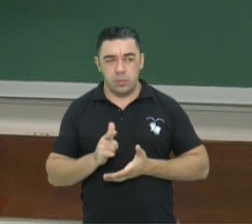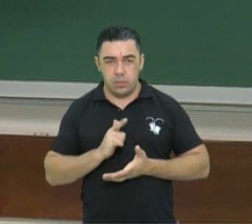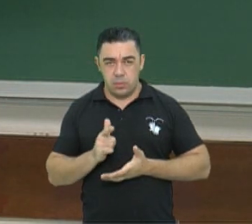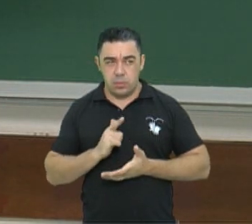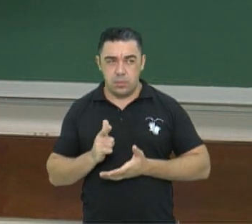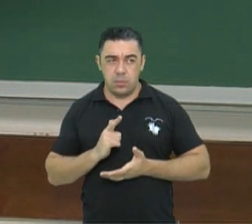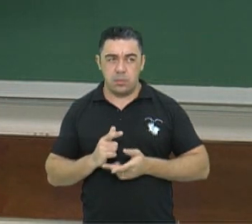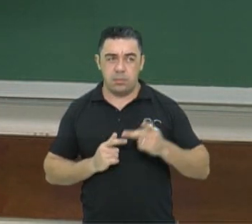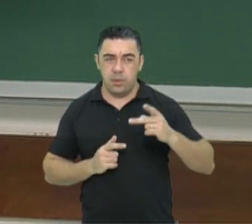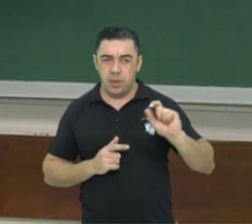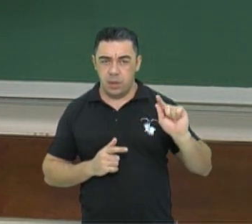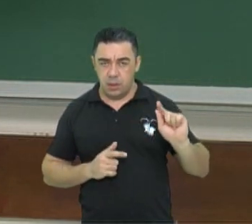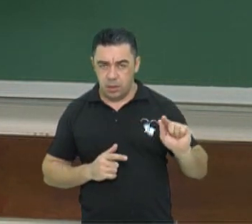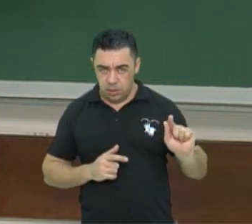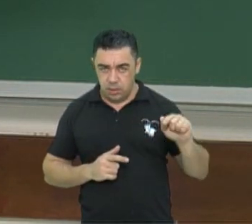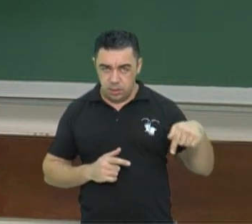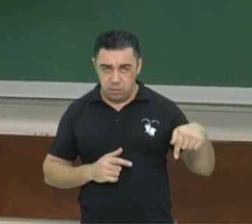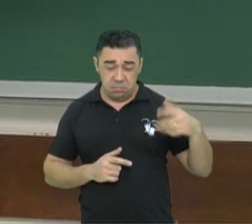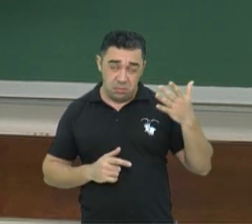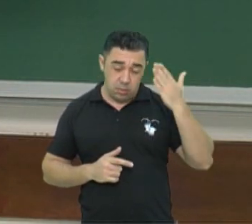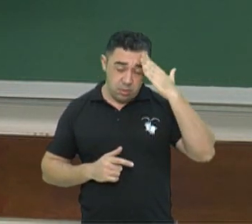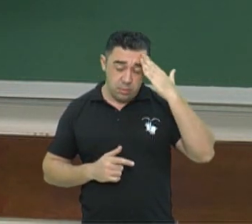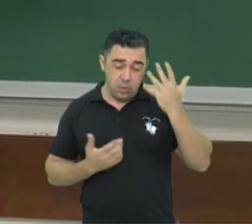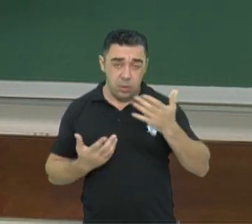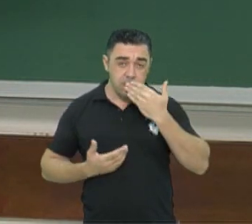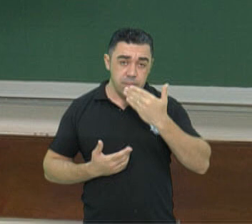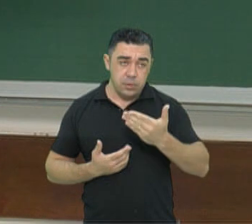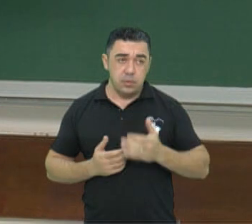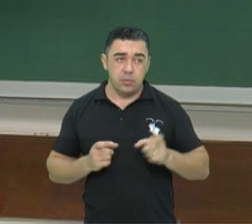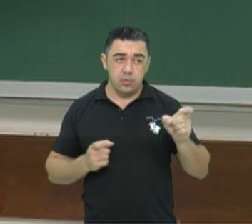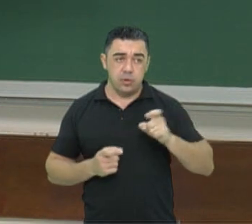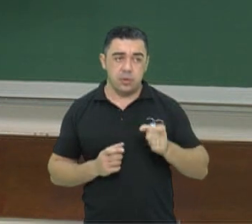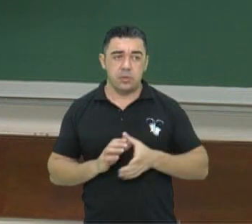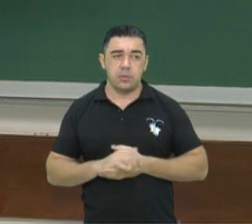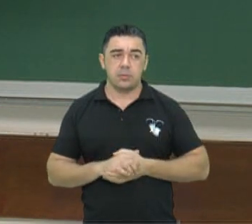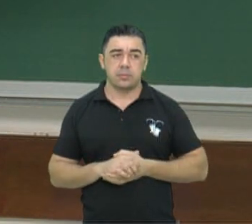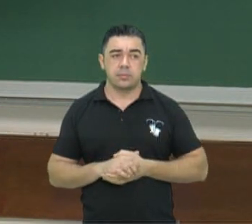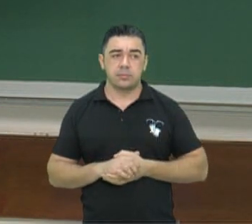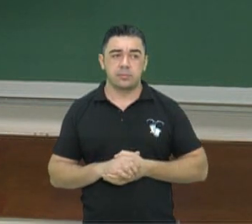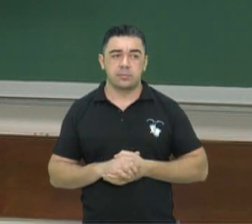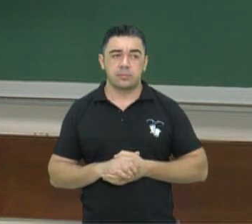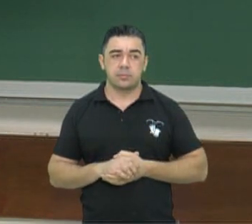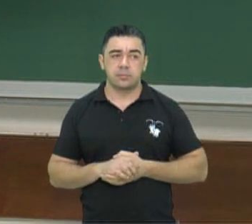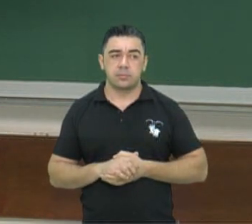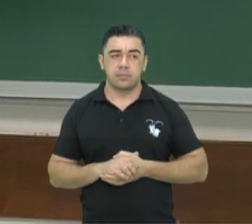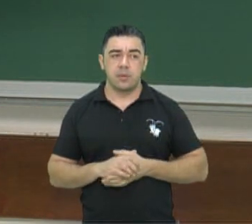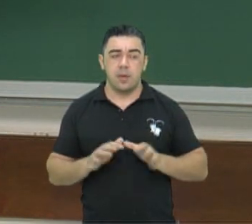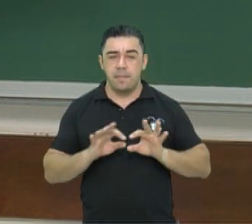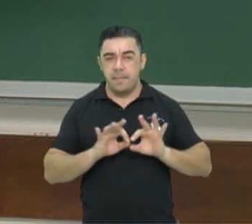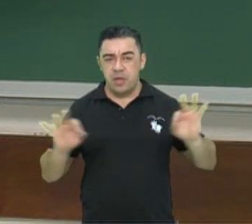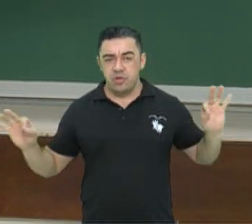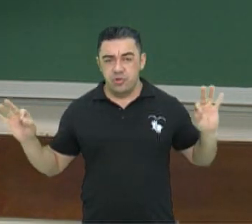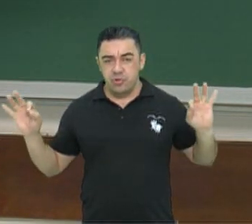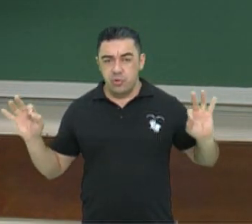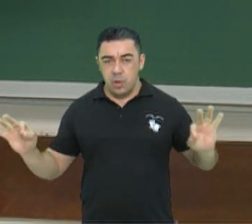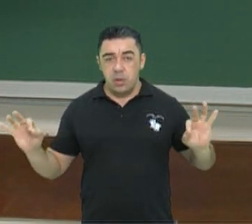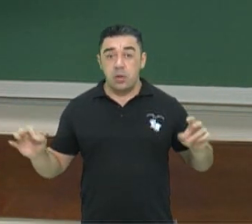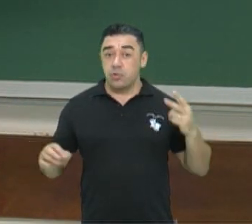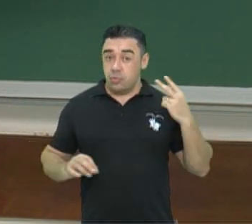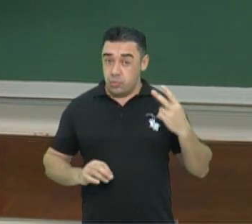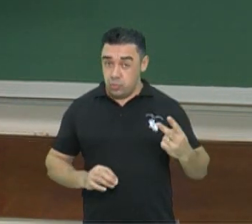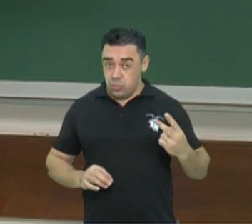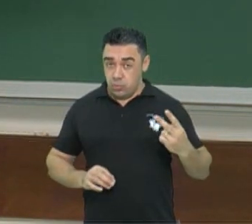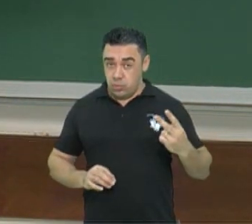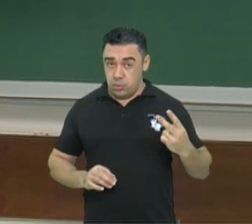meu PQ vai ser o que eu estou pedindo, o X. E lembre que essa medida total, ela